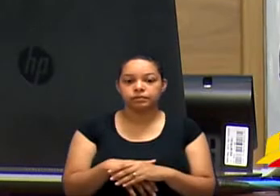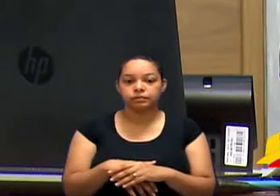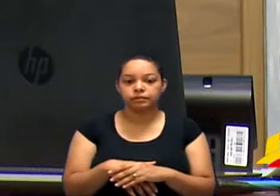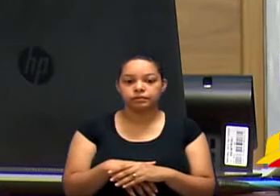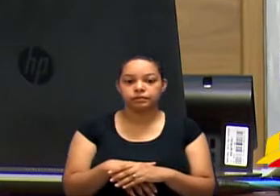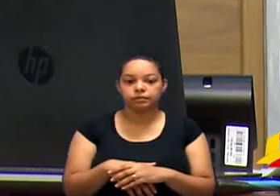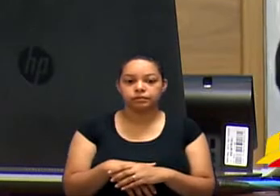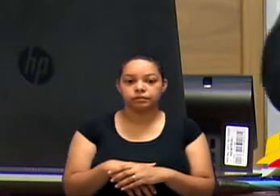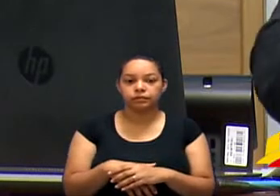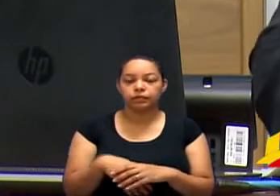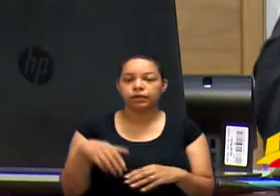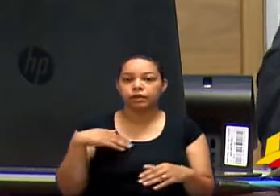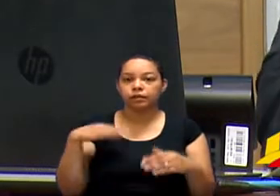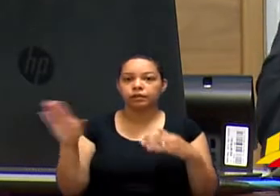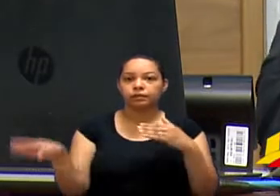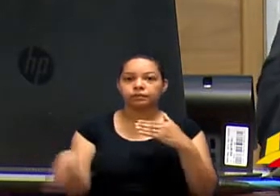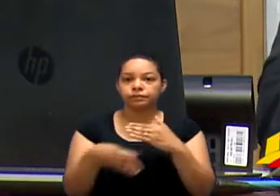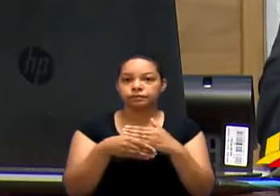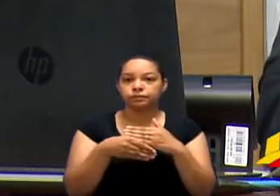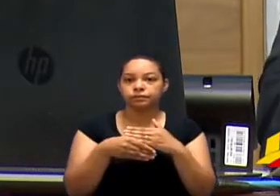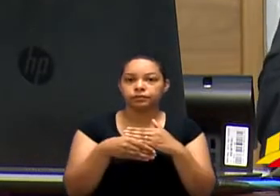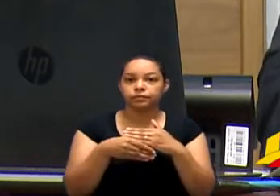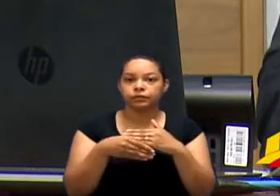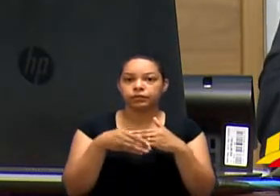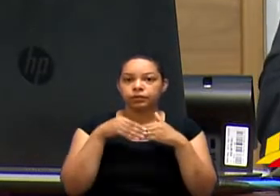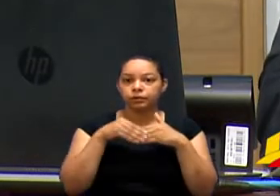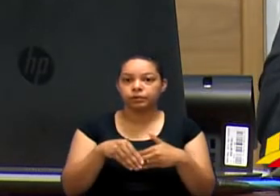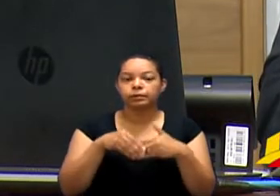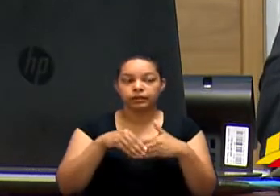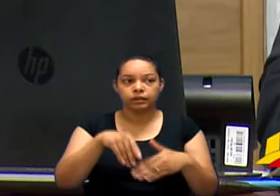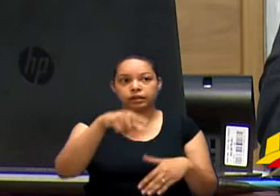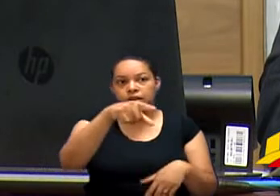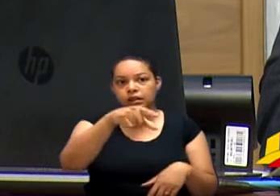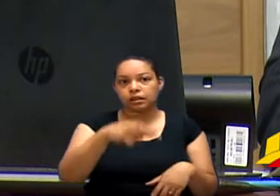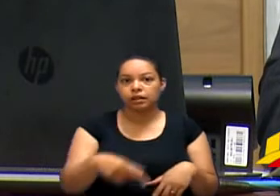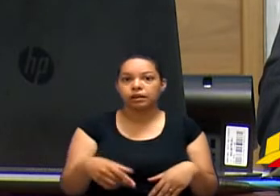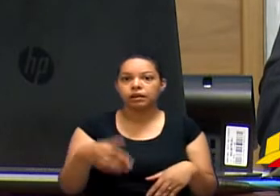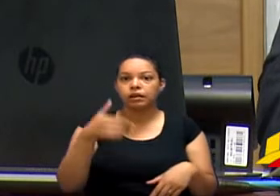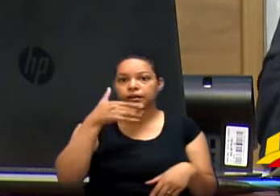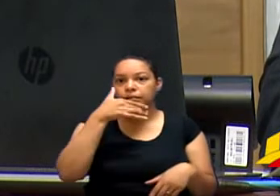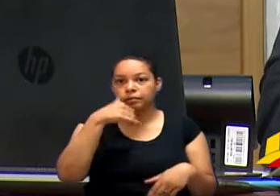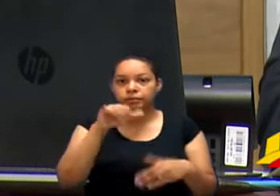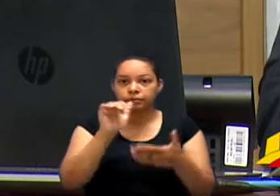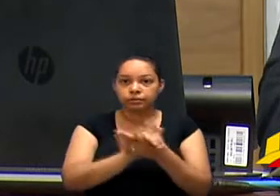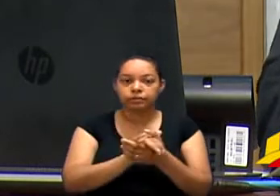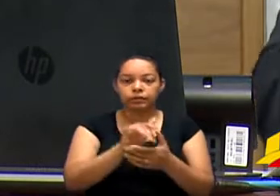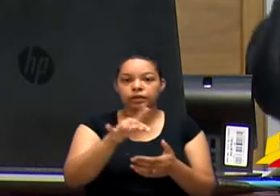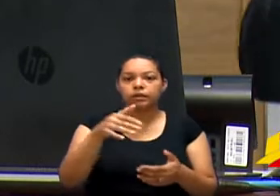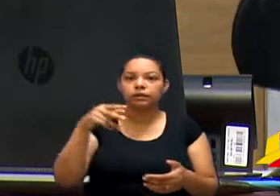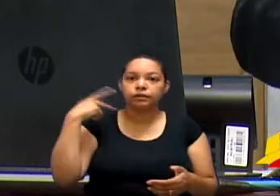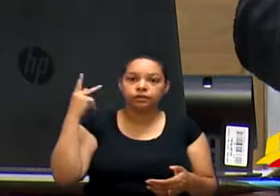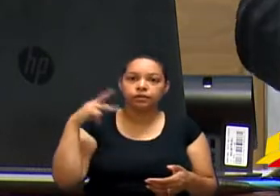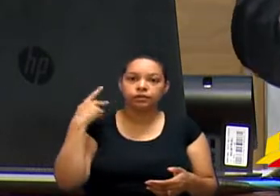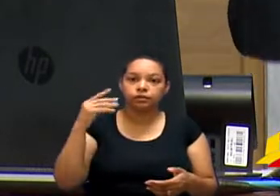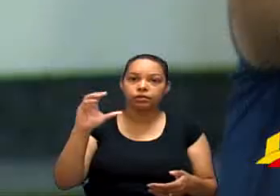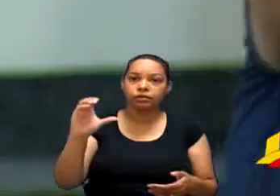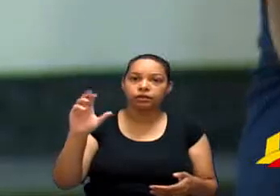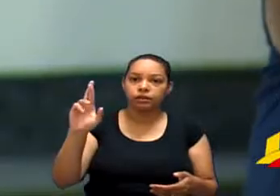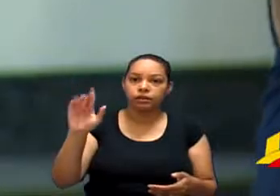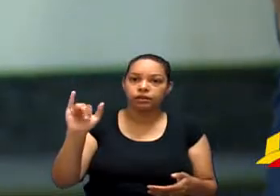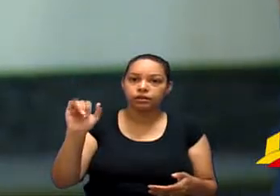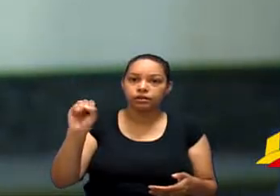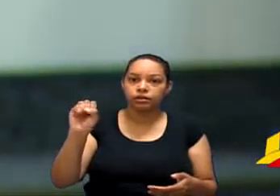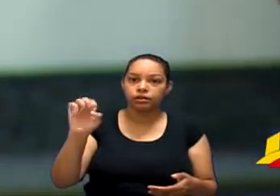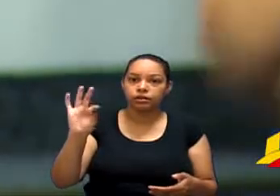cumprimentar também nesse momento a esposa do nosso Vereador Cristiano passos que tá hoje aqui